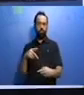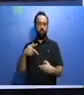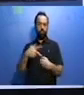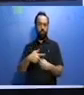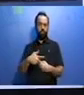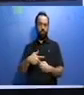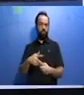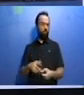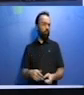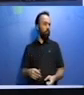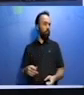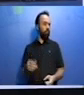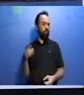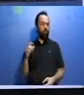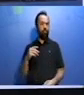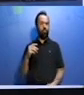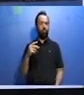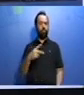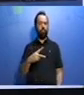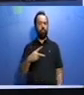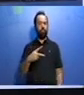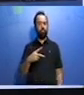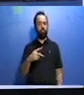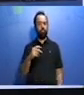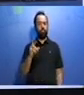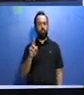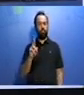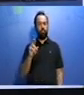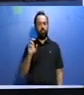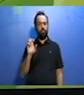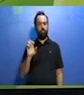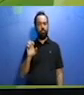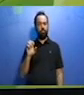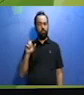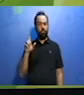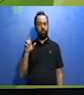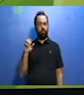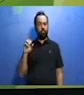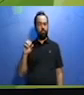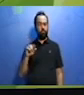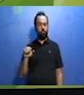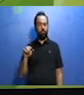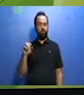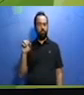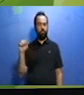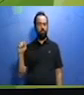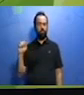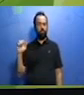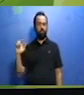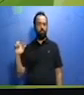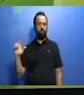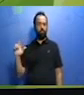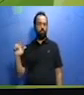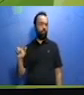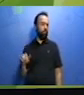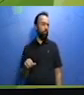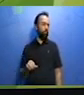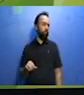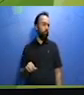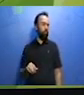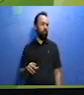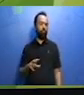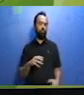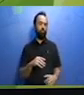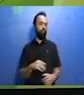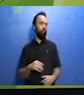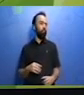brasileiro, começando a exploração dessa reserva em 2010. O que é o pré-sal? Essa exploração